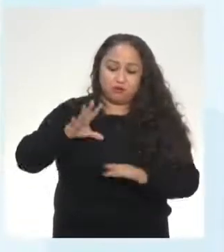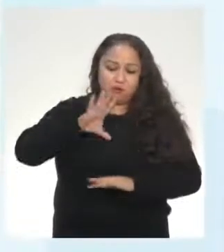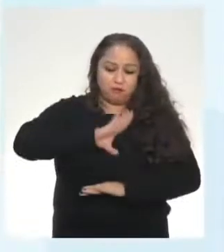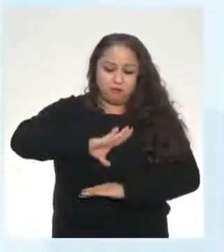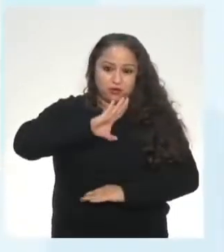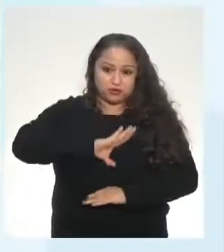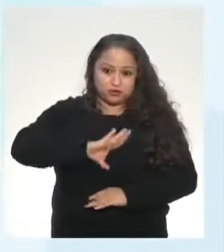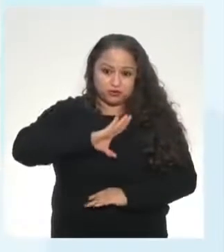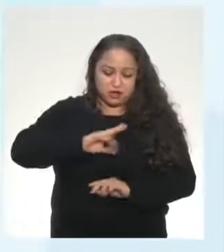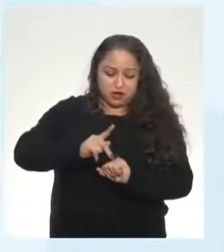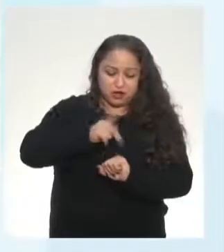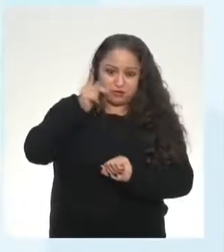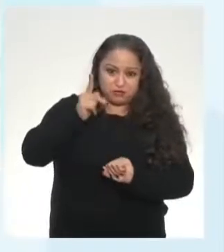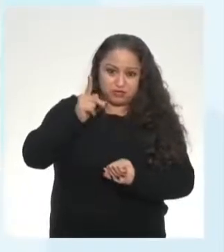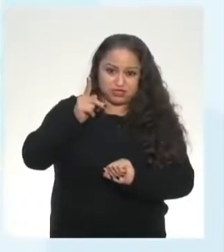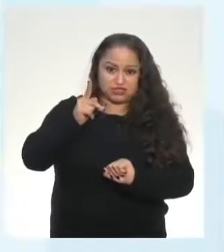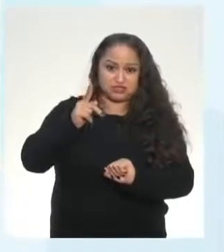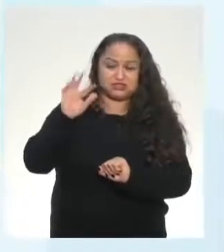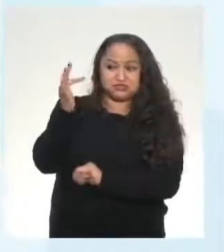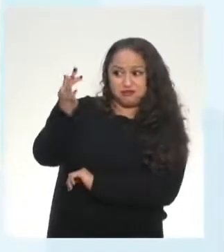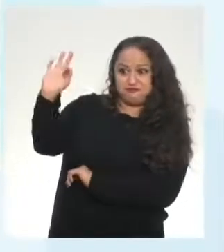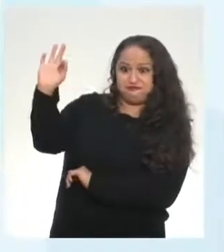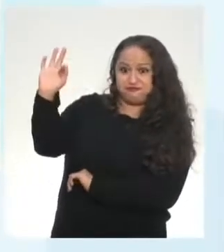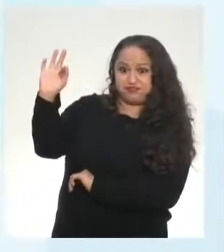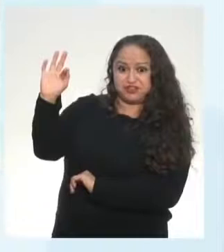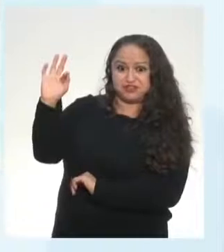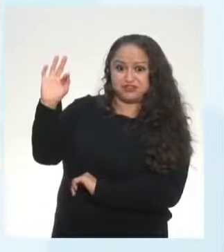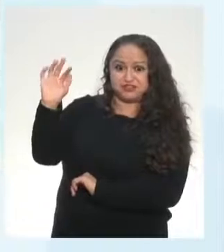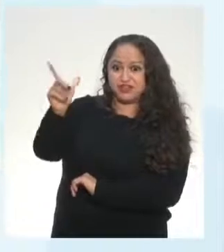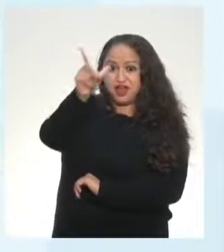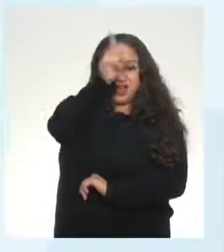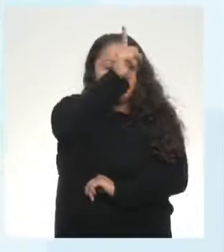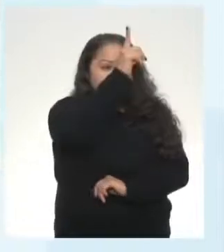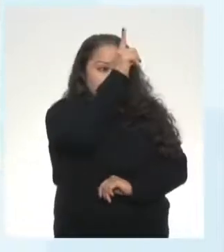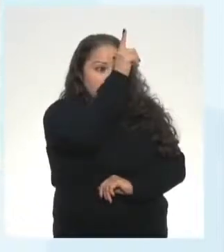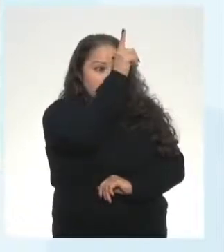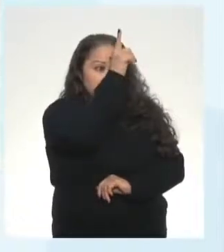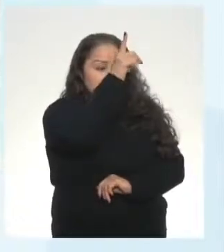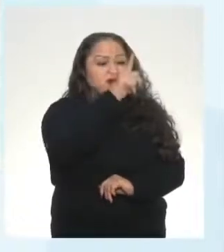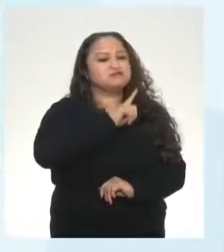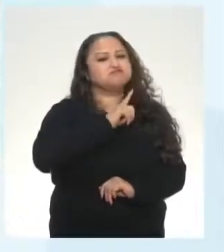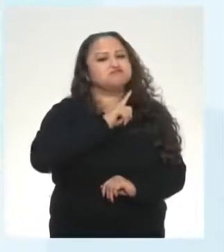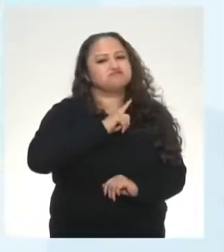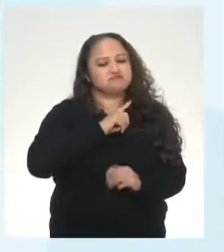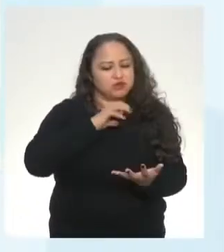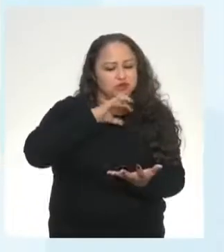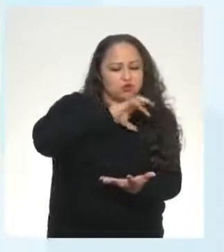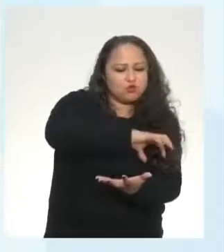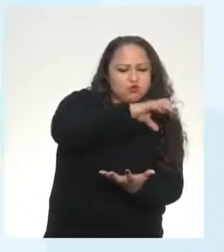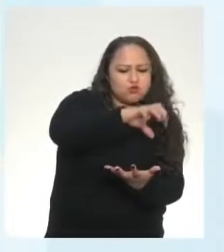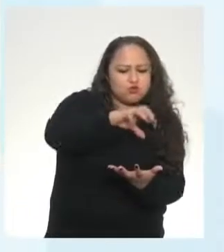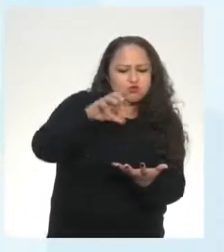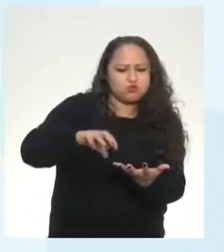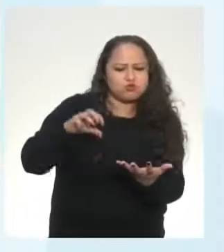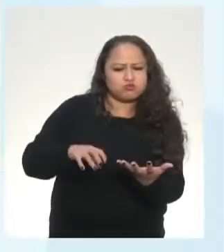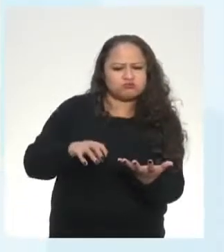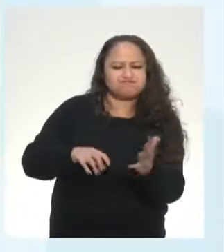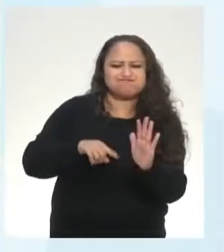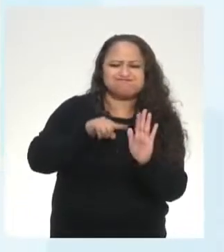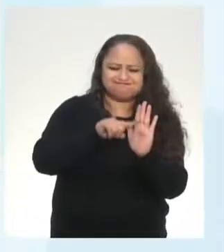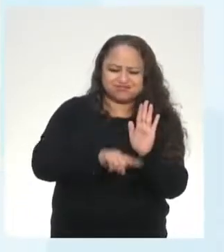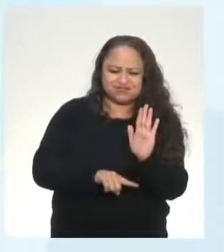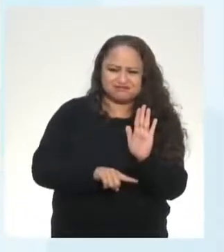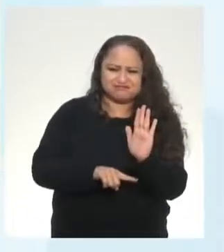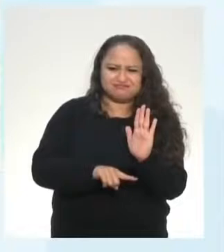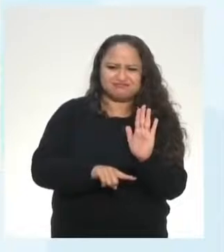né, países como, por exemplo, a França, a Alemanha, que são países aí com contingente populacional negativo, e na